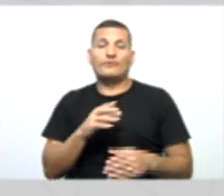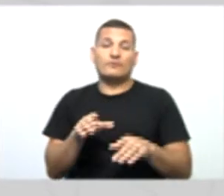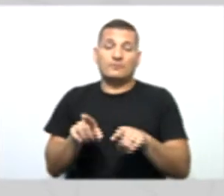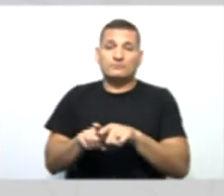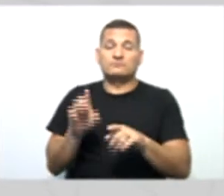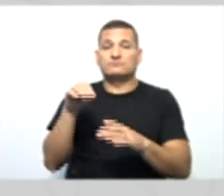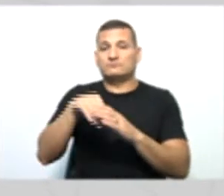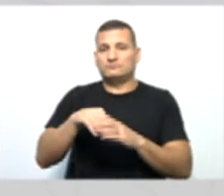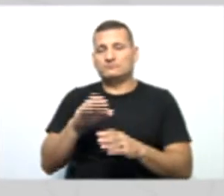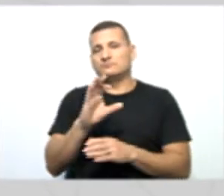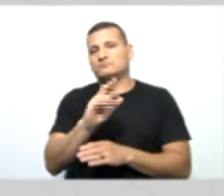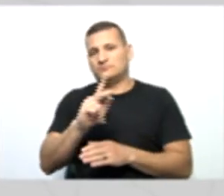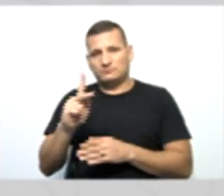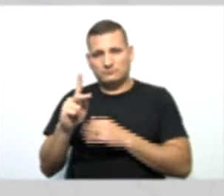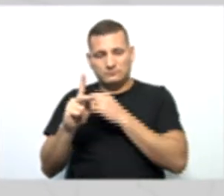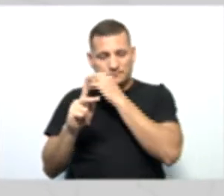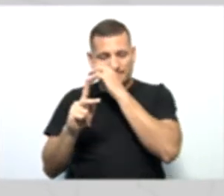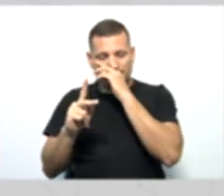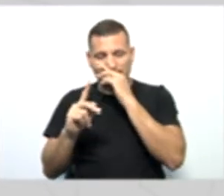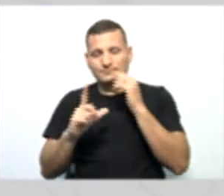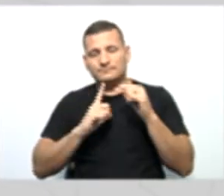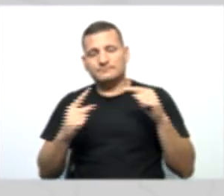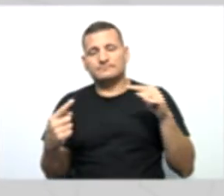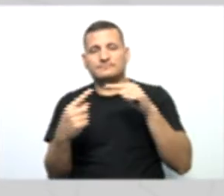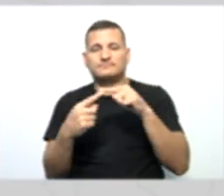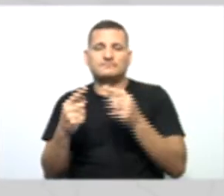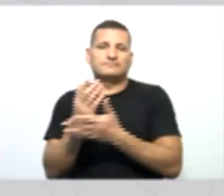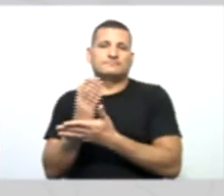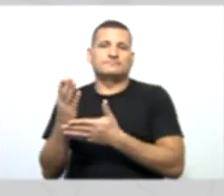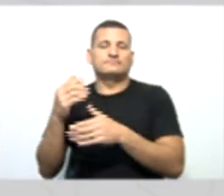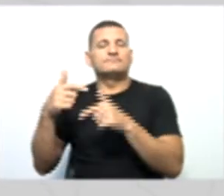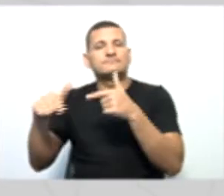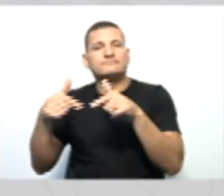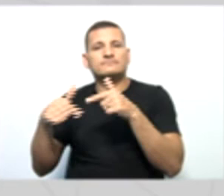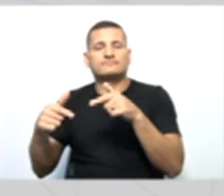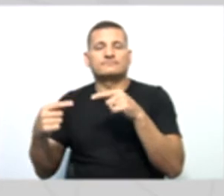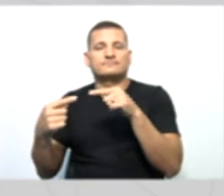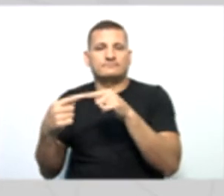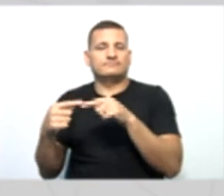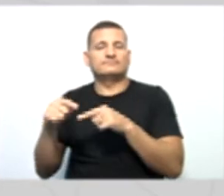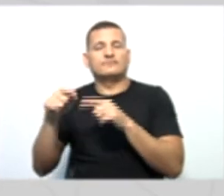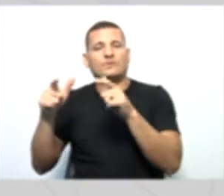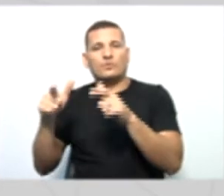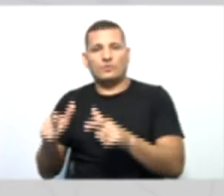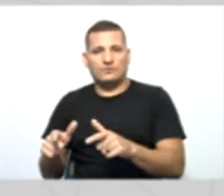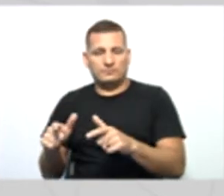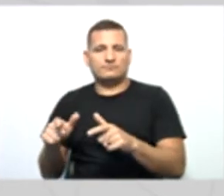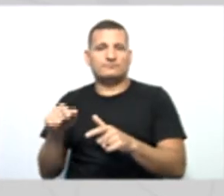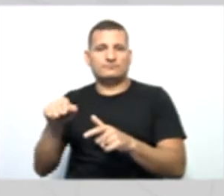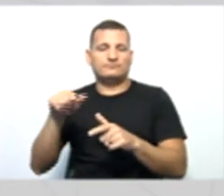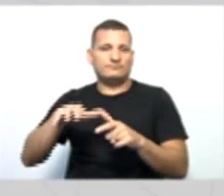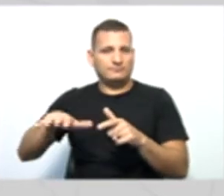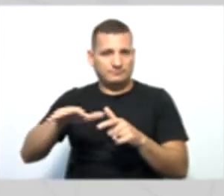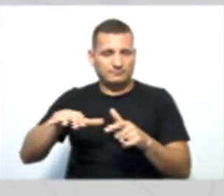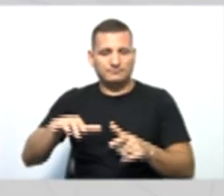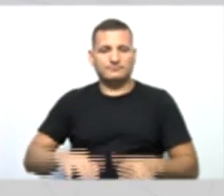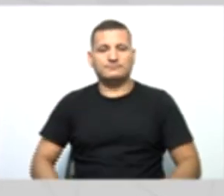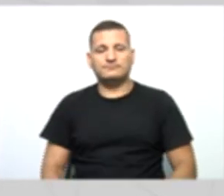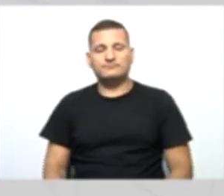alguma cooperativa que tenha ligação com algumas das atividades ligadas à vocação local, atividade